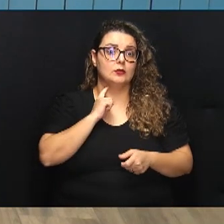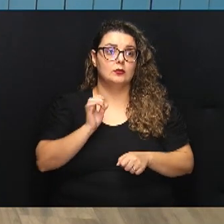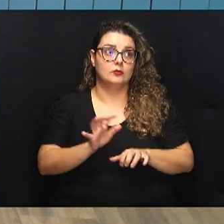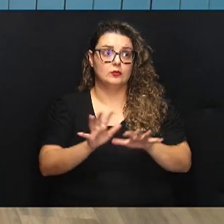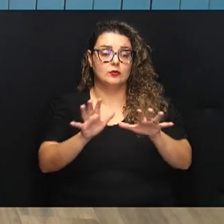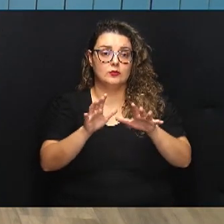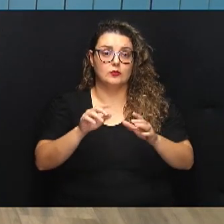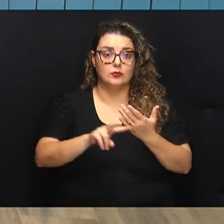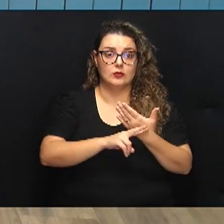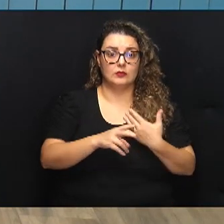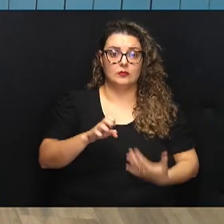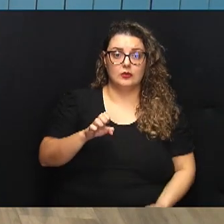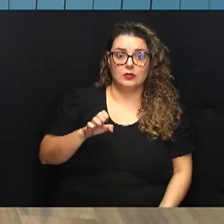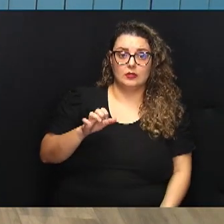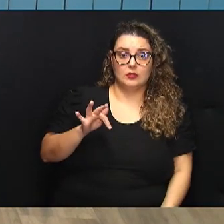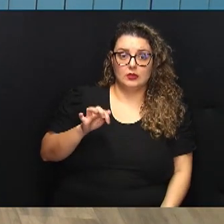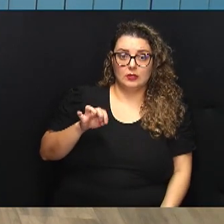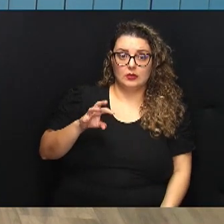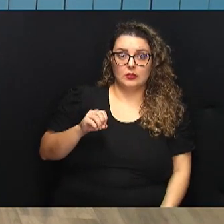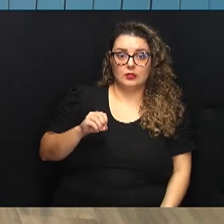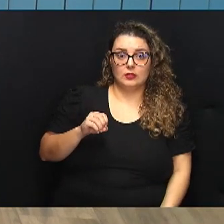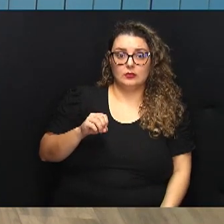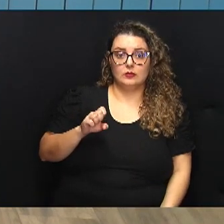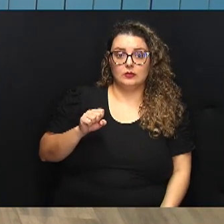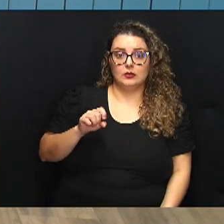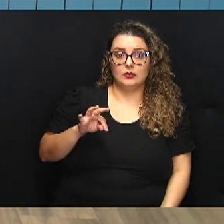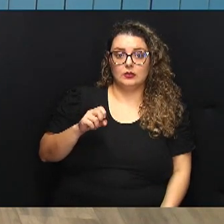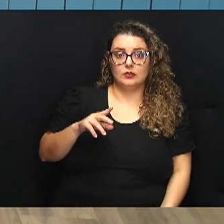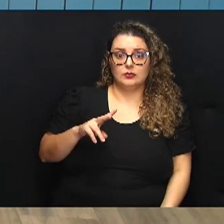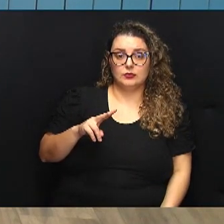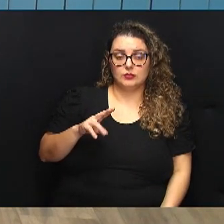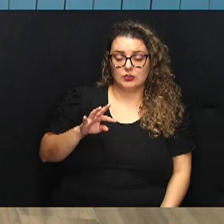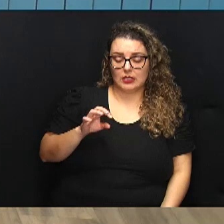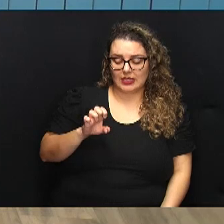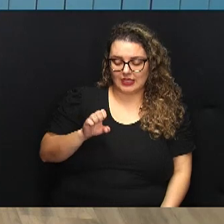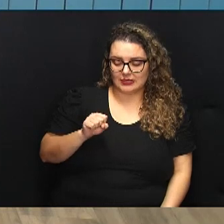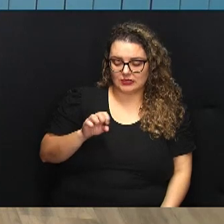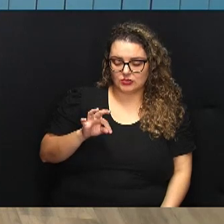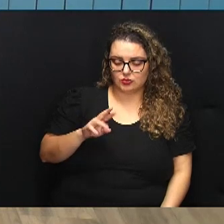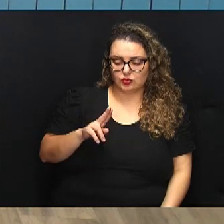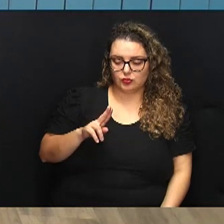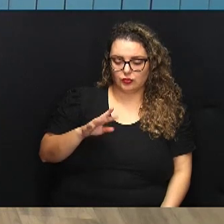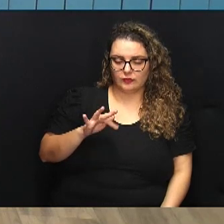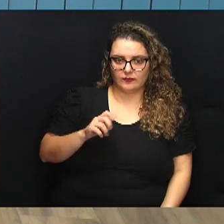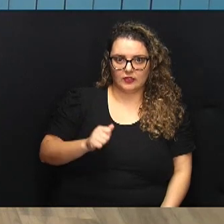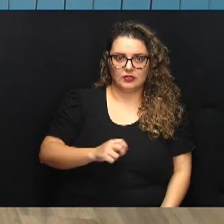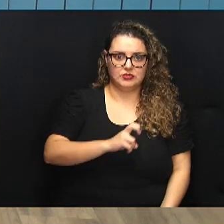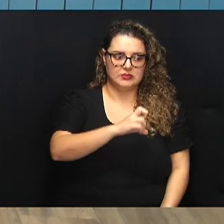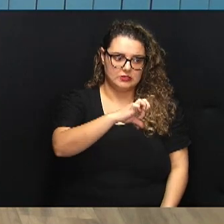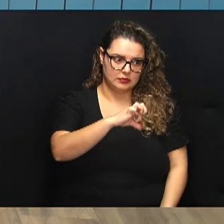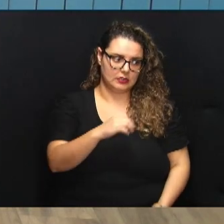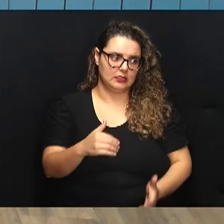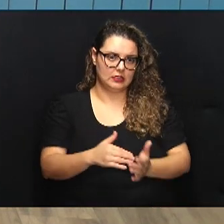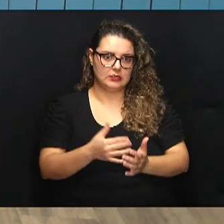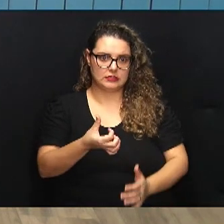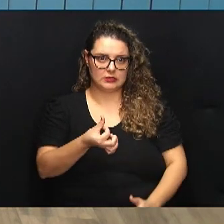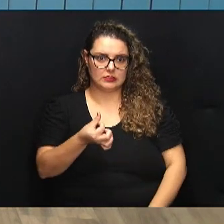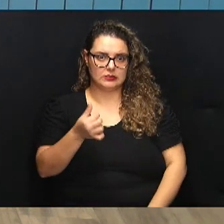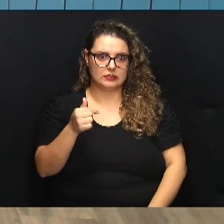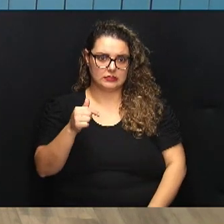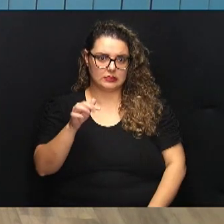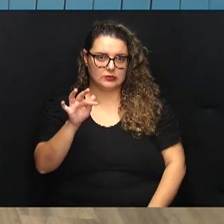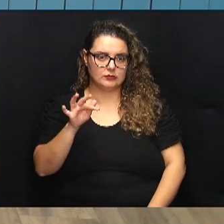estufa de 59% a 67%. Esse projeto de lei, caso seja